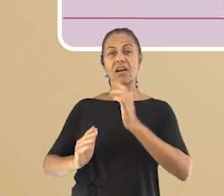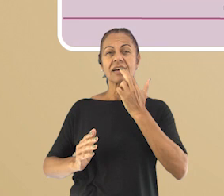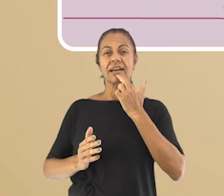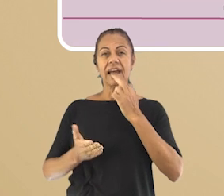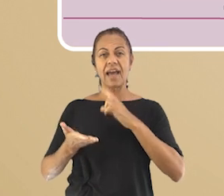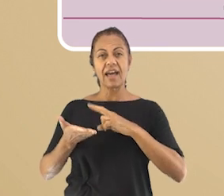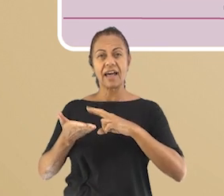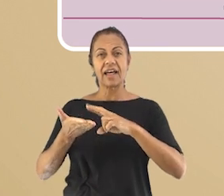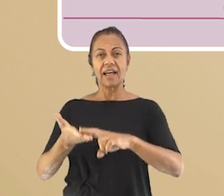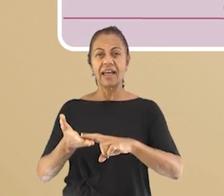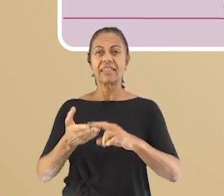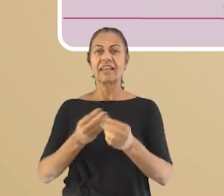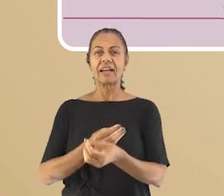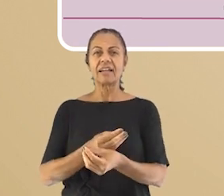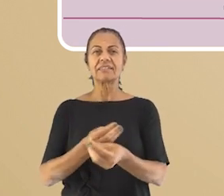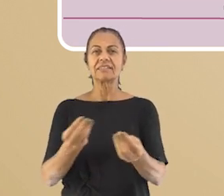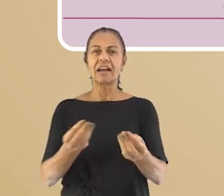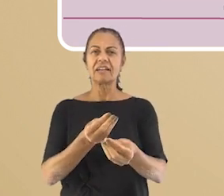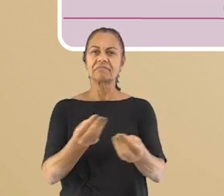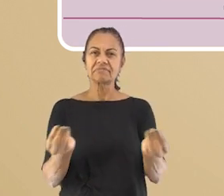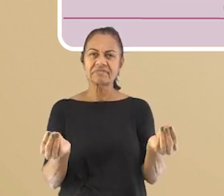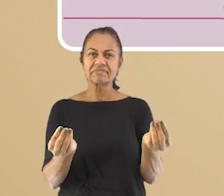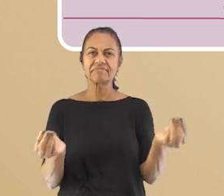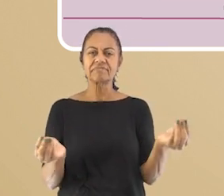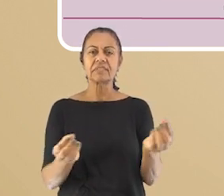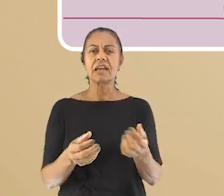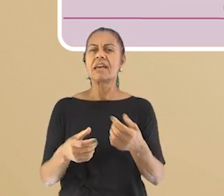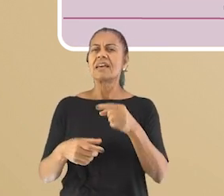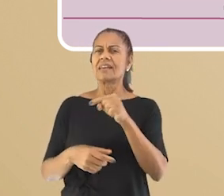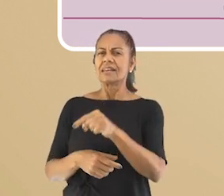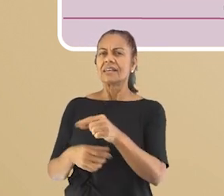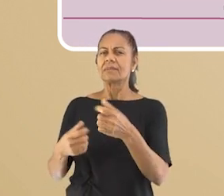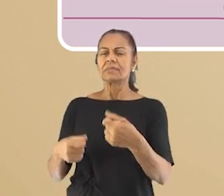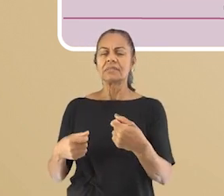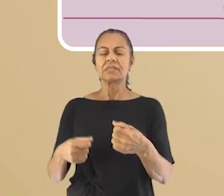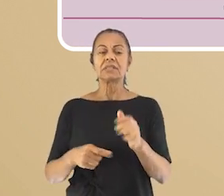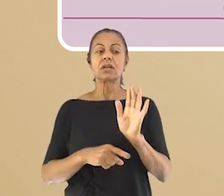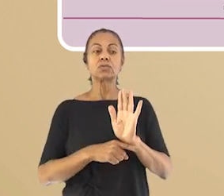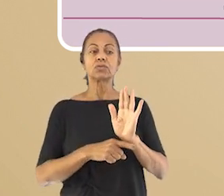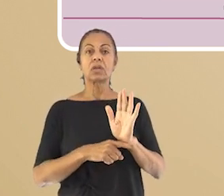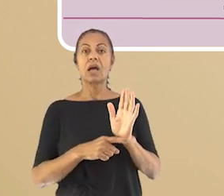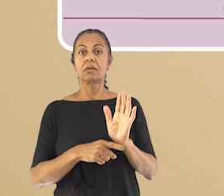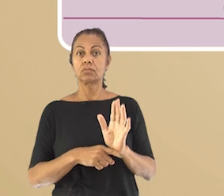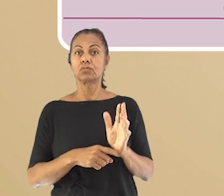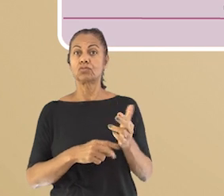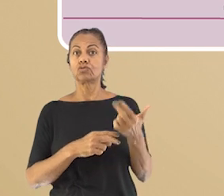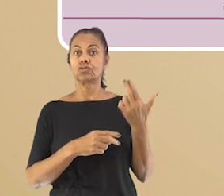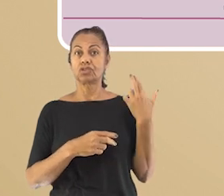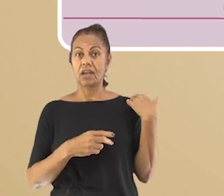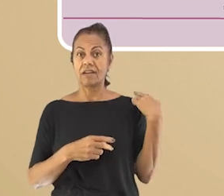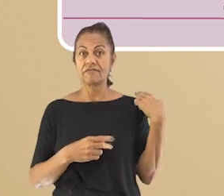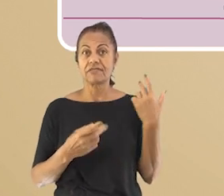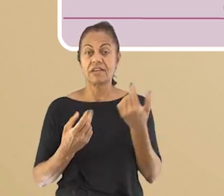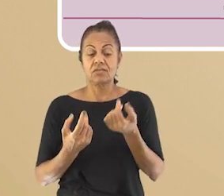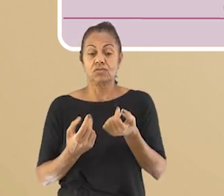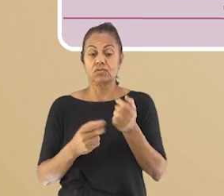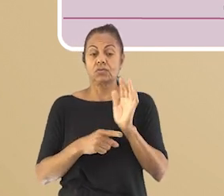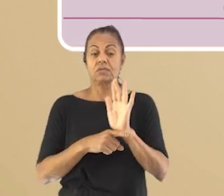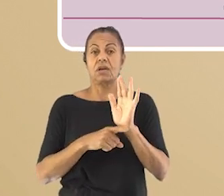enviamos. E ele precisa ajudar seu chefe a resolver a seguinte situação. Em um dos lados